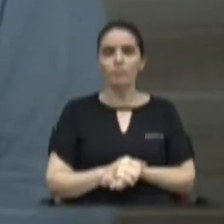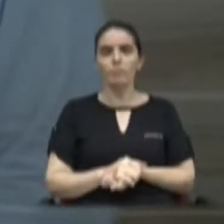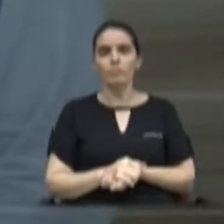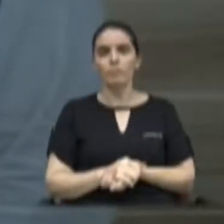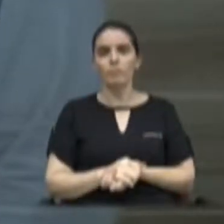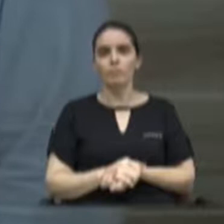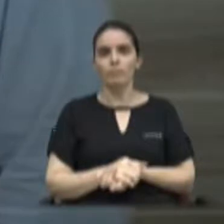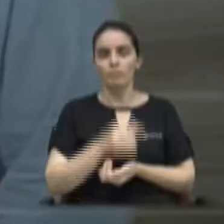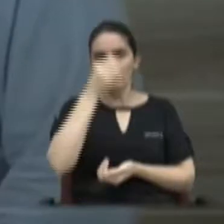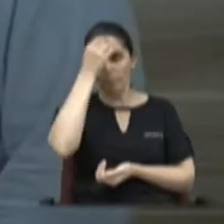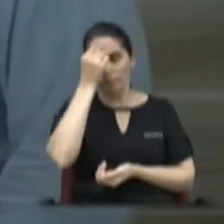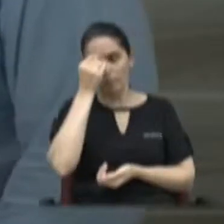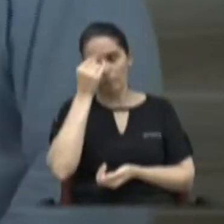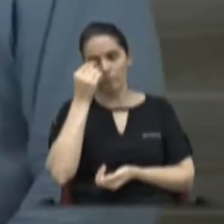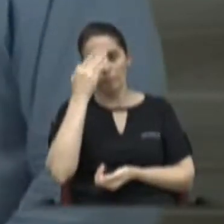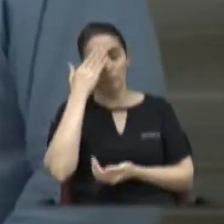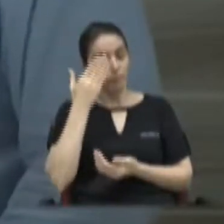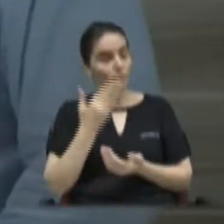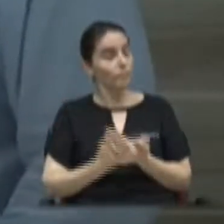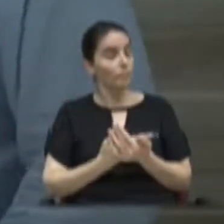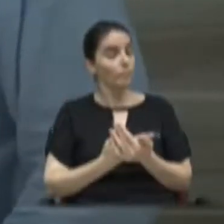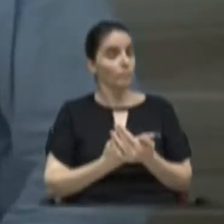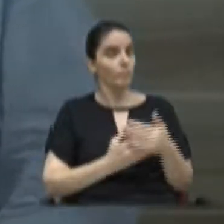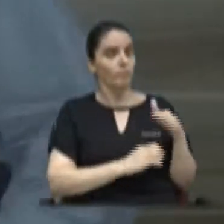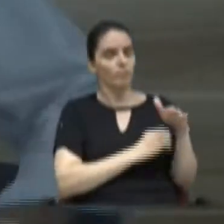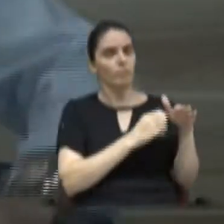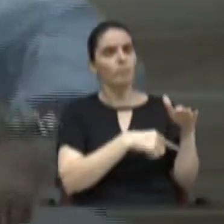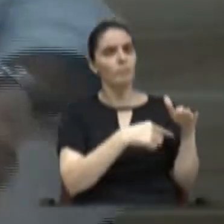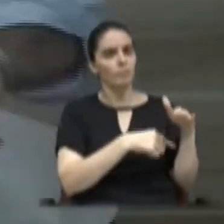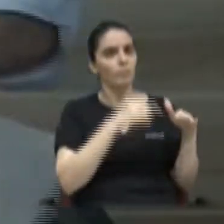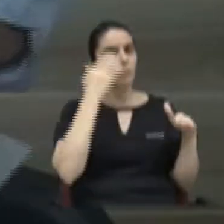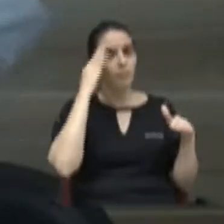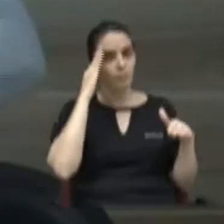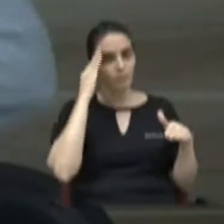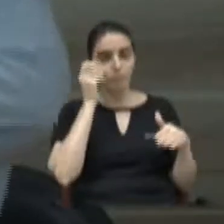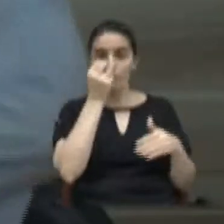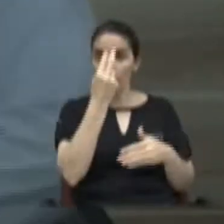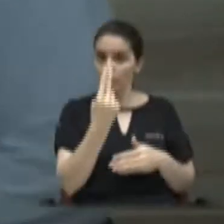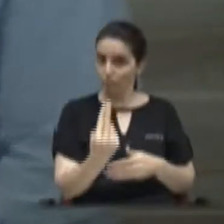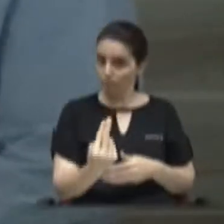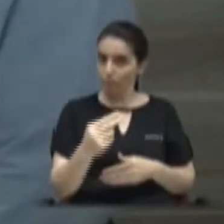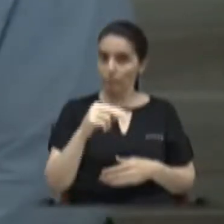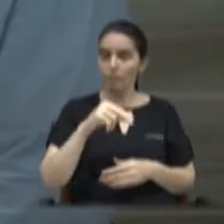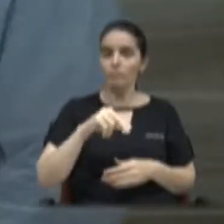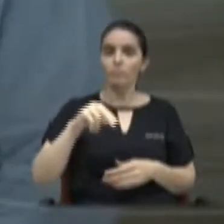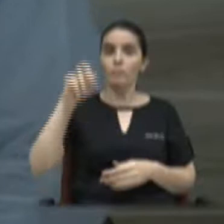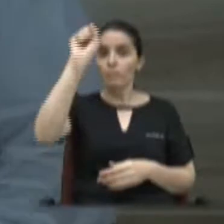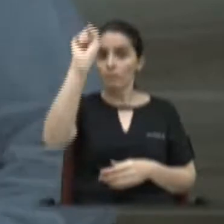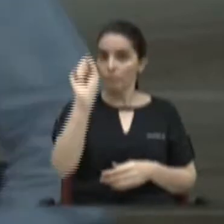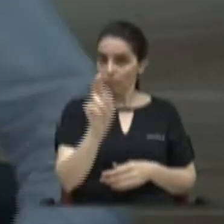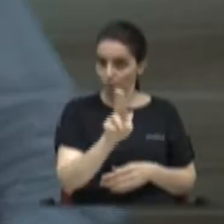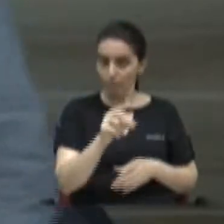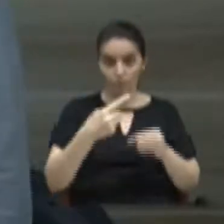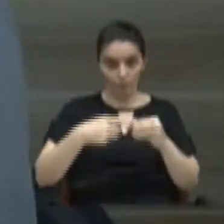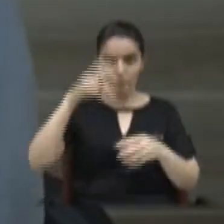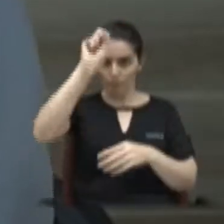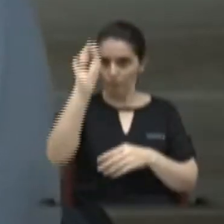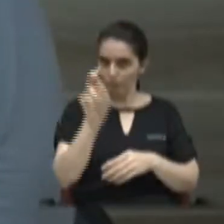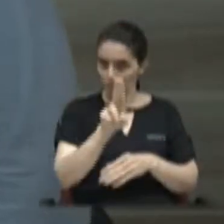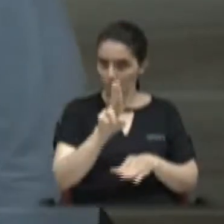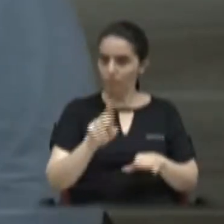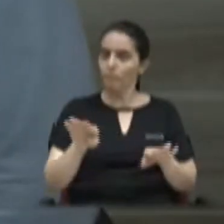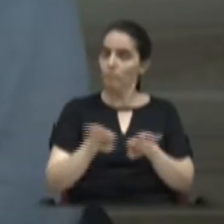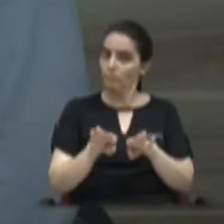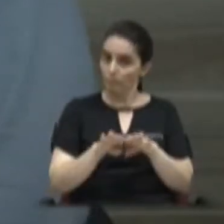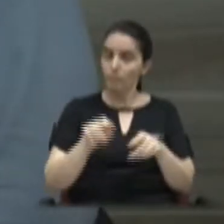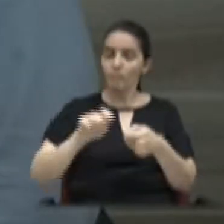quero acreditar que essa empresa vai entender como em Sumaré foi feito, né? E eu acho que o Brasil